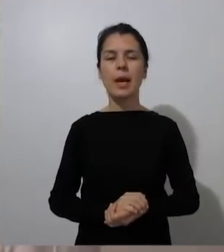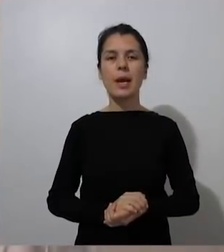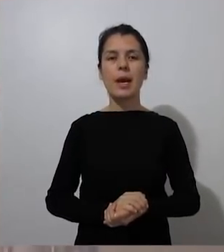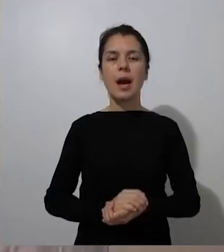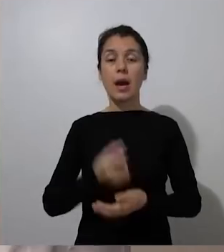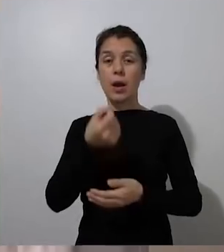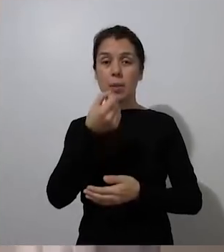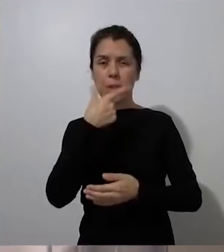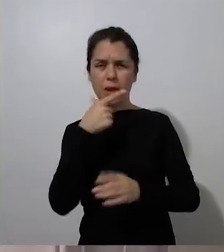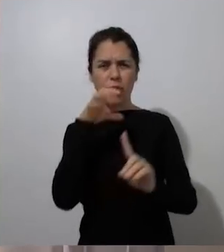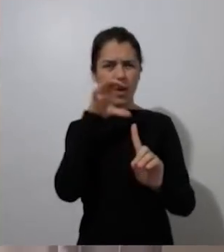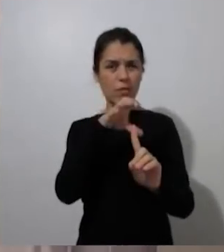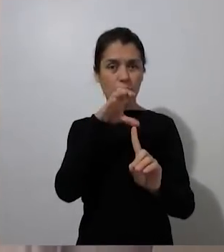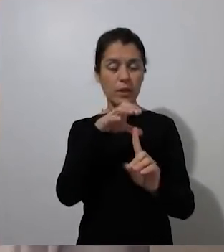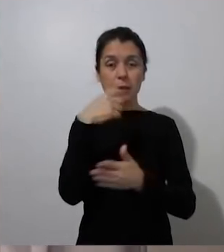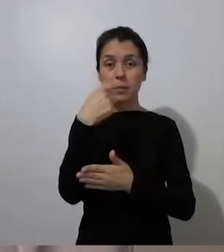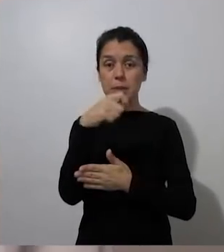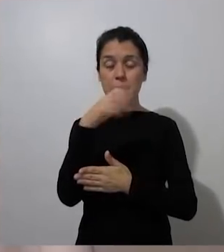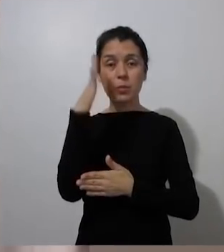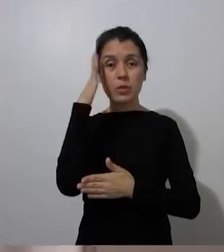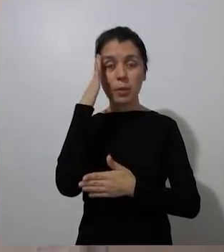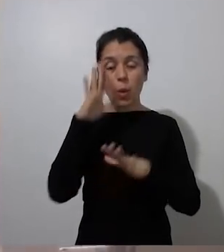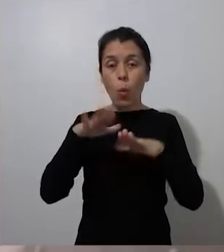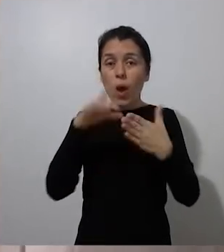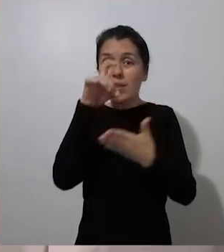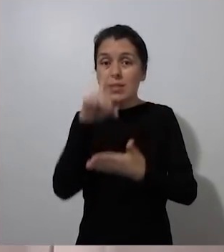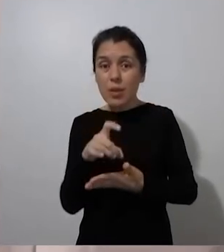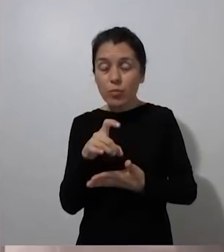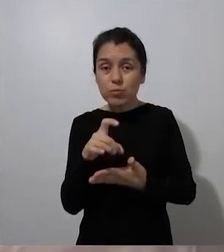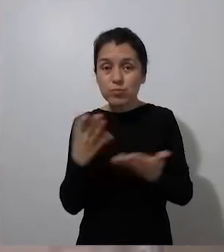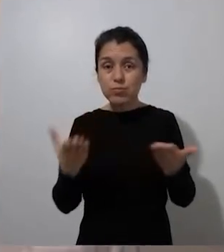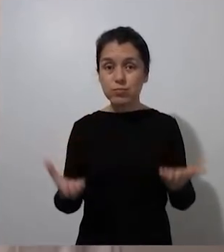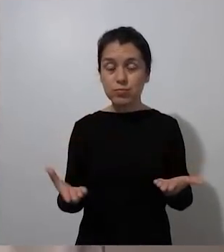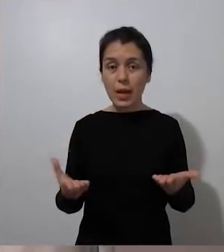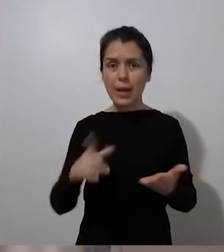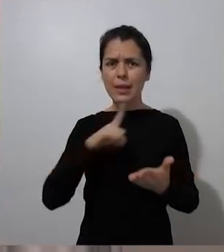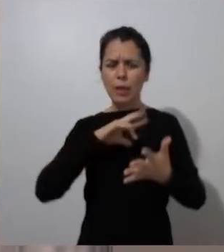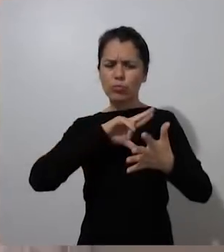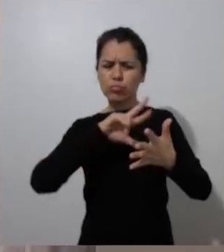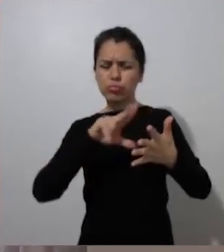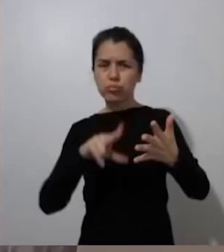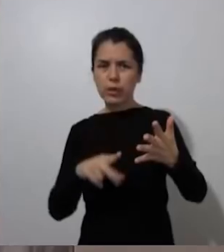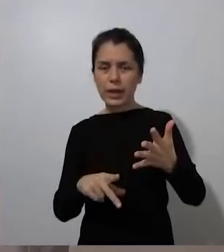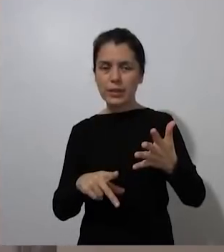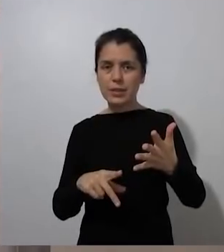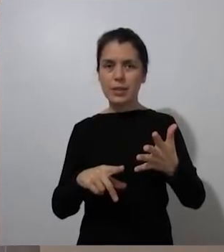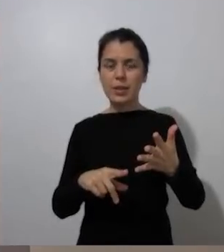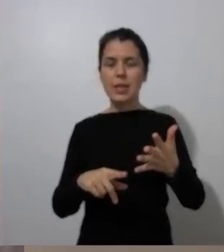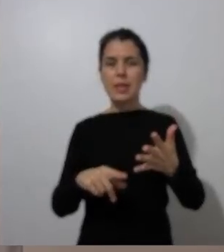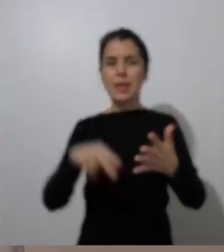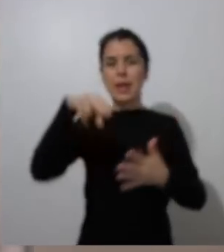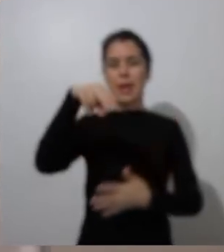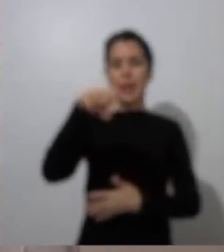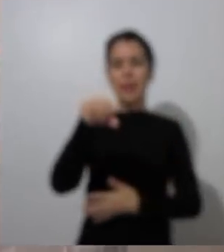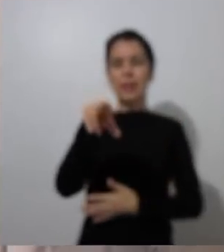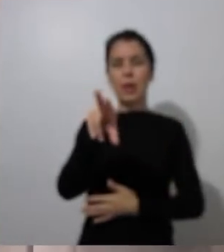a medicação e a sua influência, nós temos que entender quais são esses neurotransmissores que existem. Existe uma série de neurotransmissores, mas eu separei 7 aqui